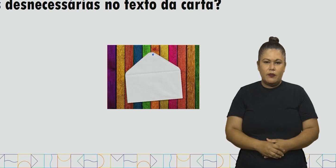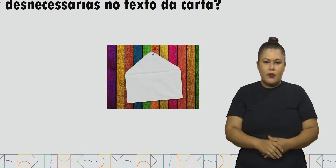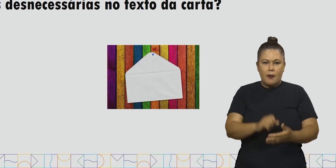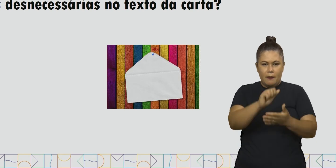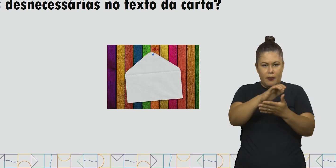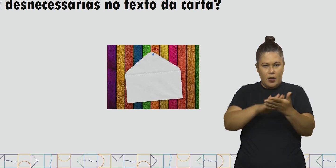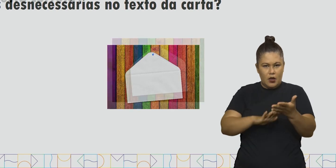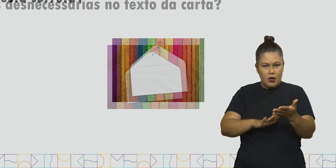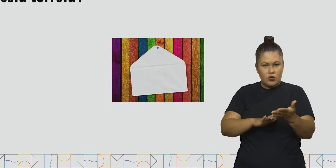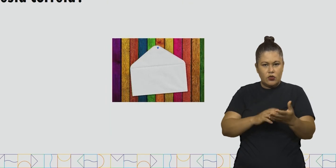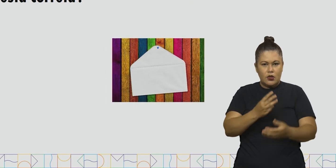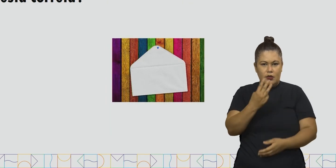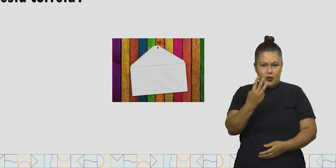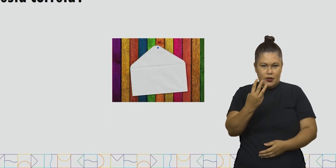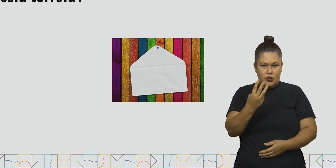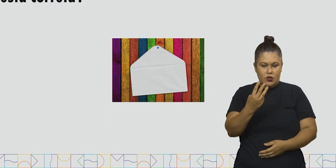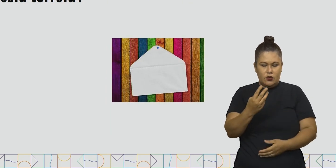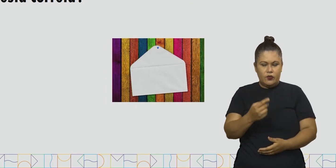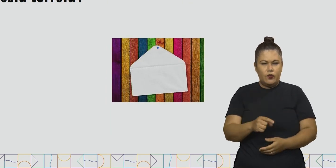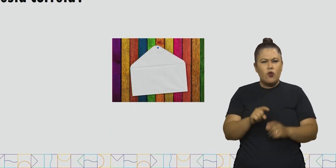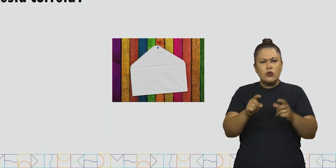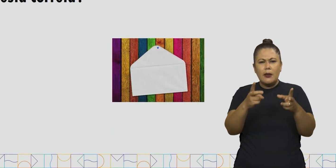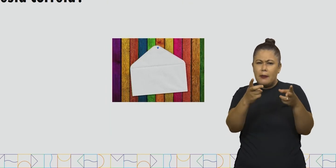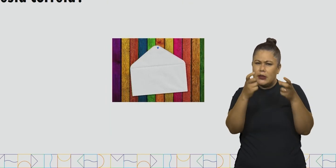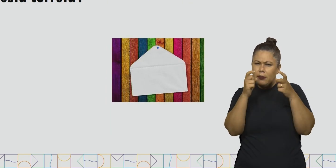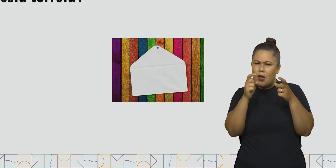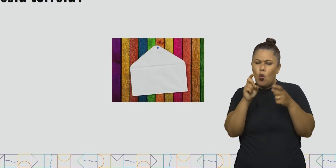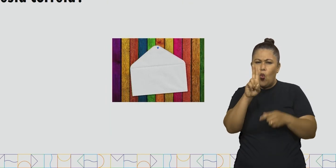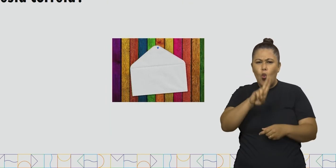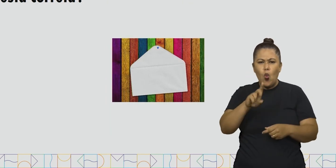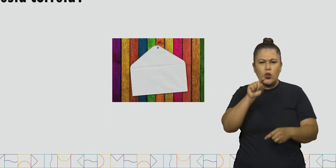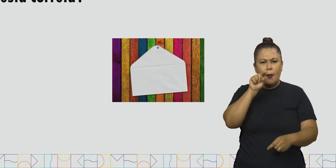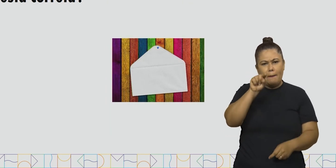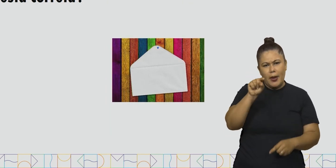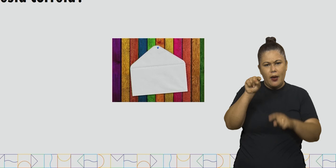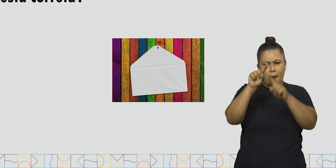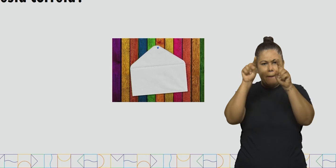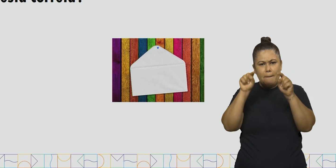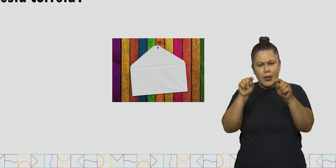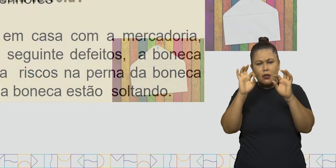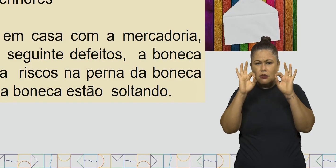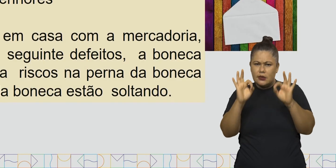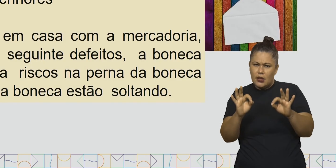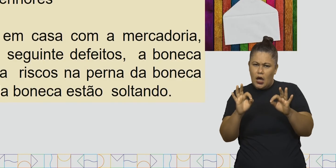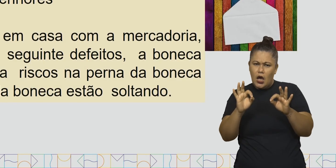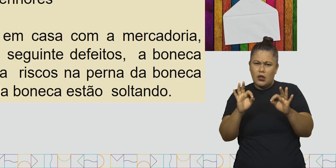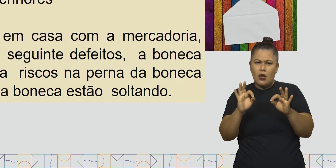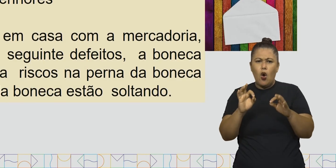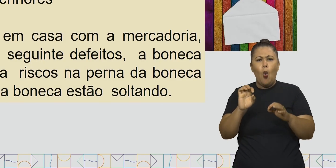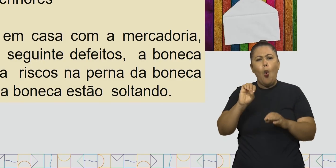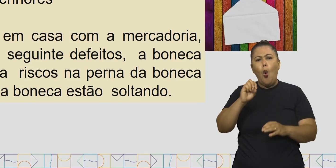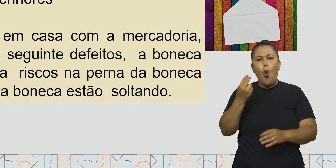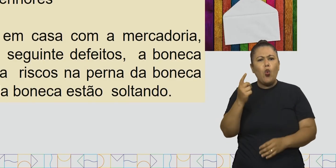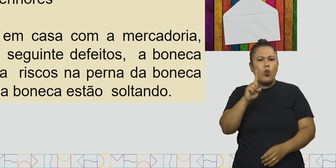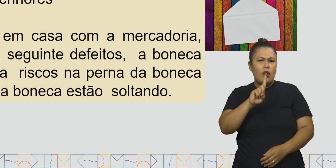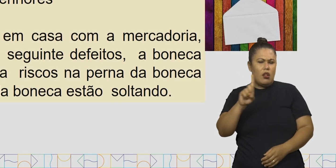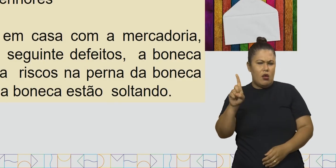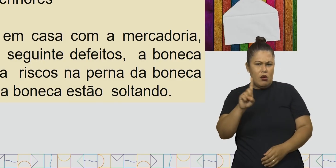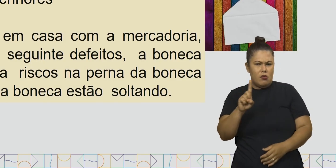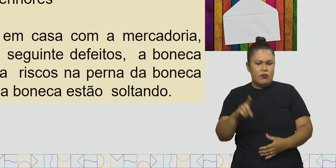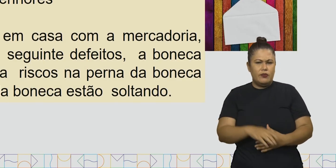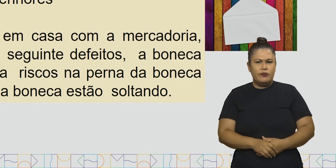Atividade 3. A pontuação está correta? Sim ou não? Verifiquemos aí a